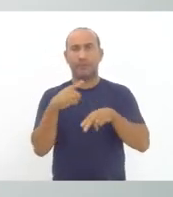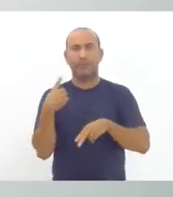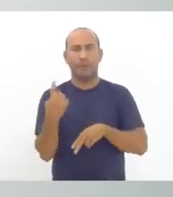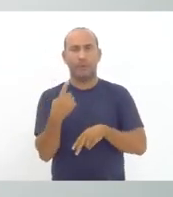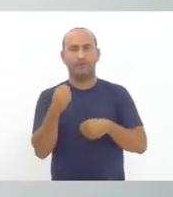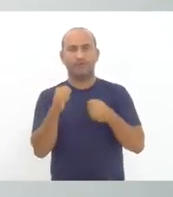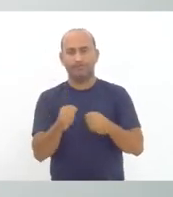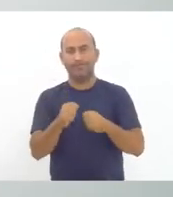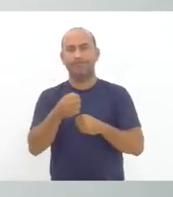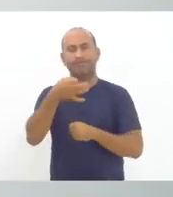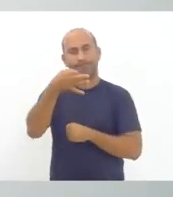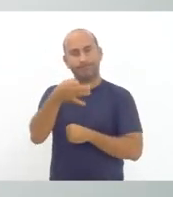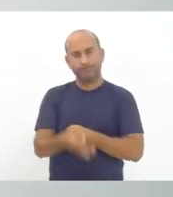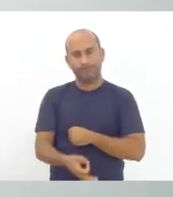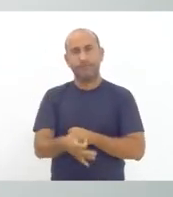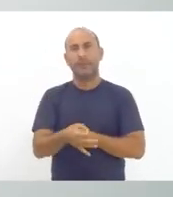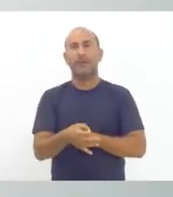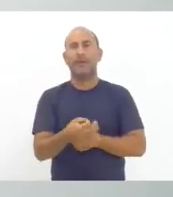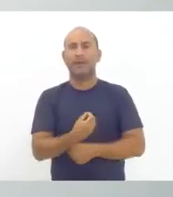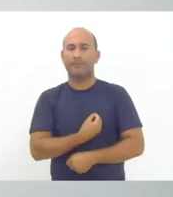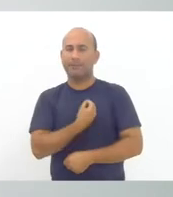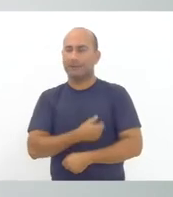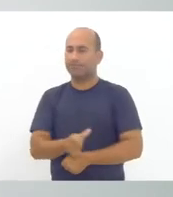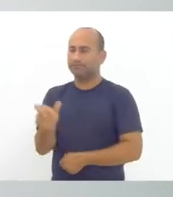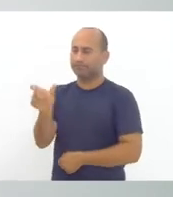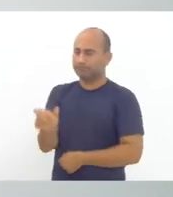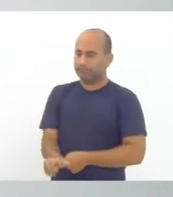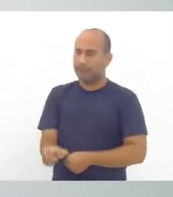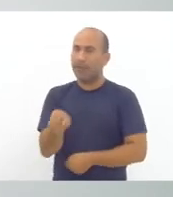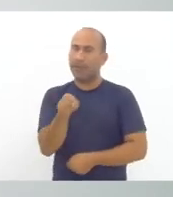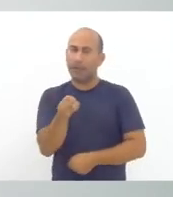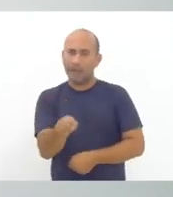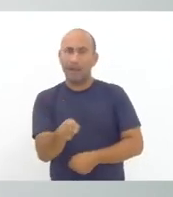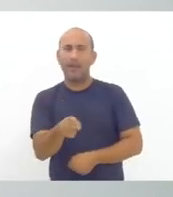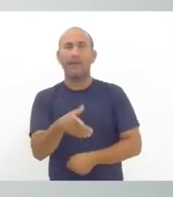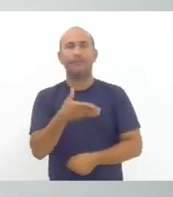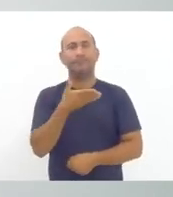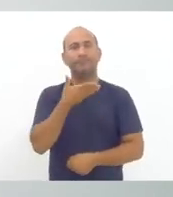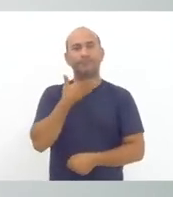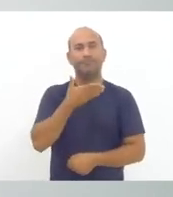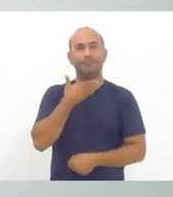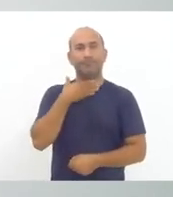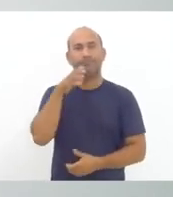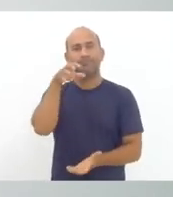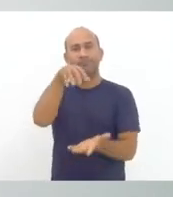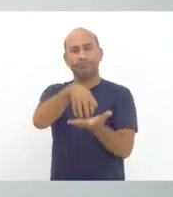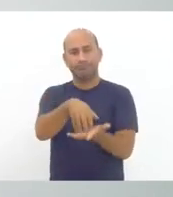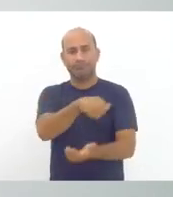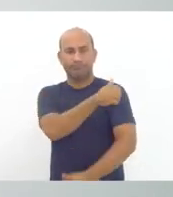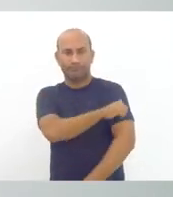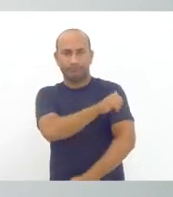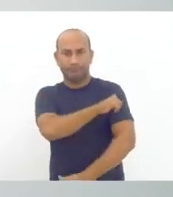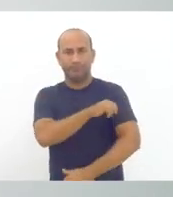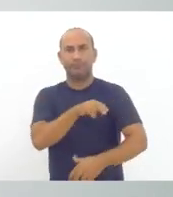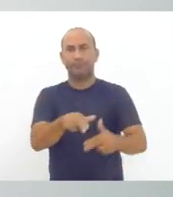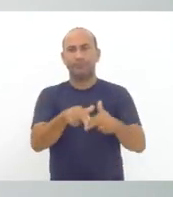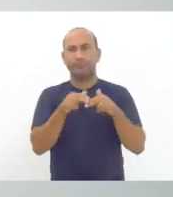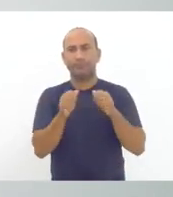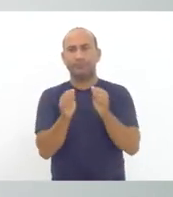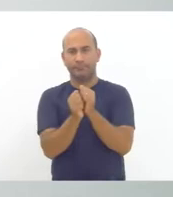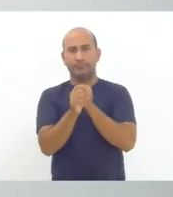através de Luiz Antônio bap que ele é a voz do centro do Rio e através dele também